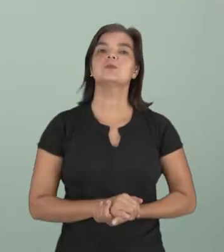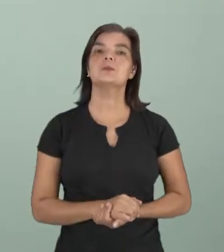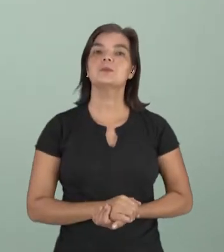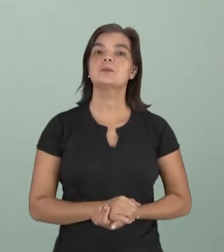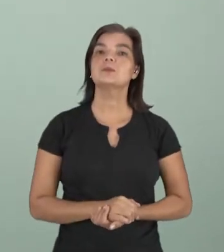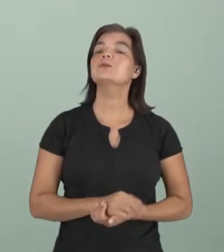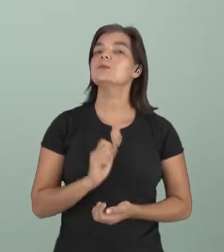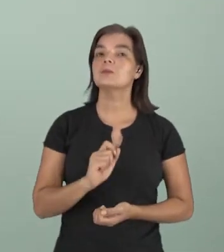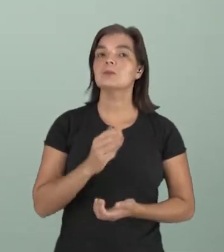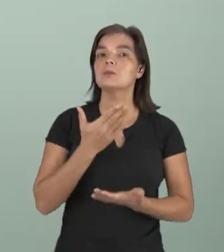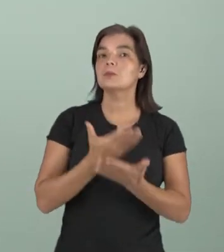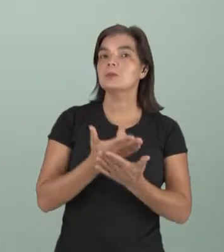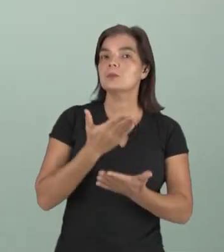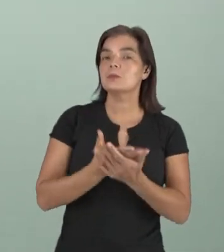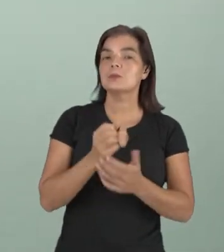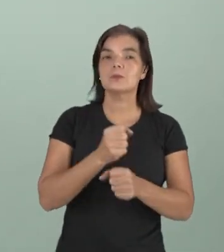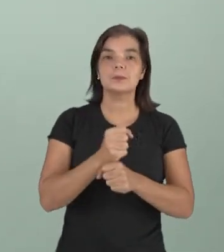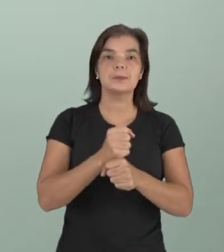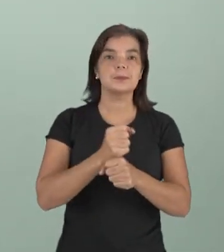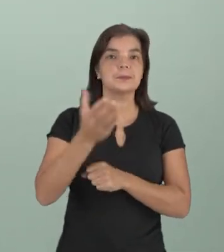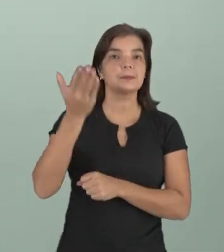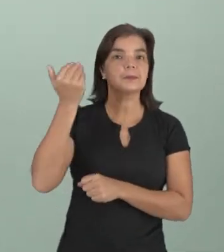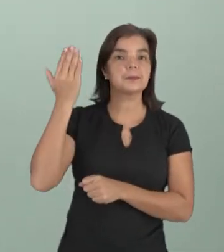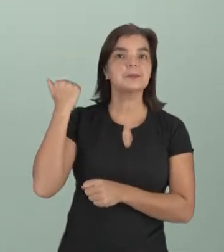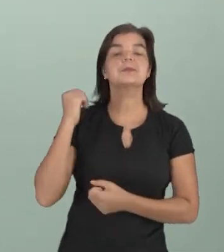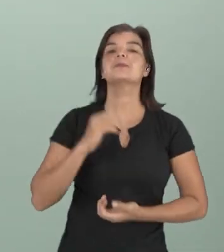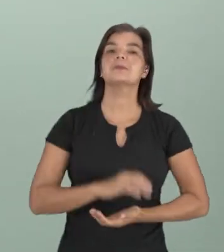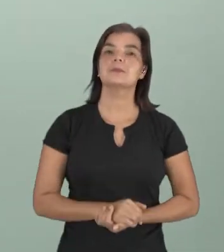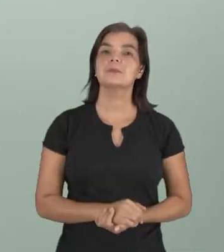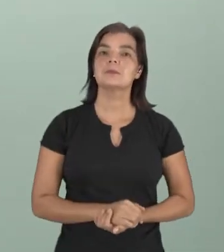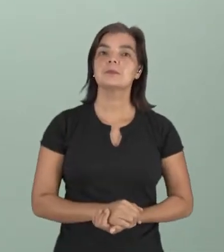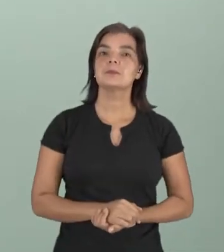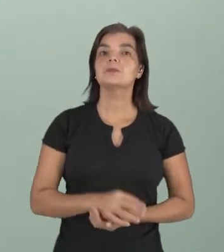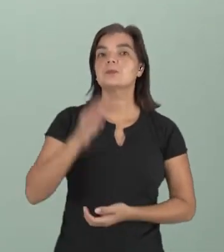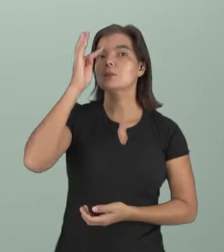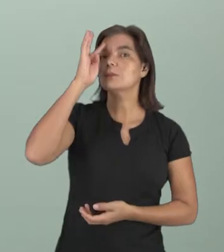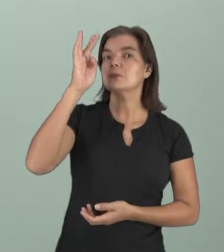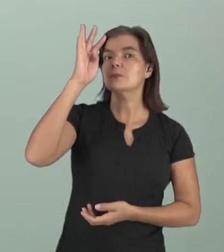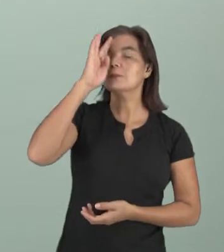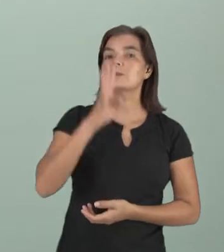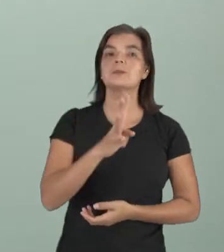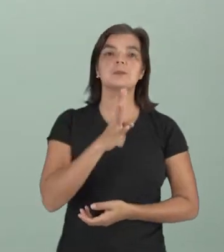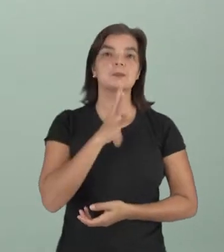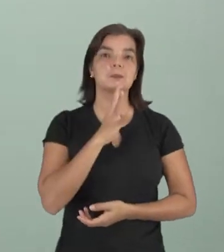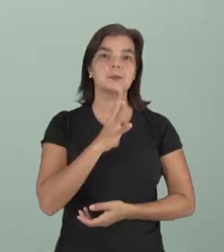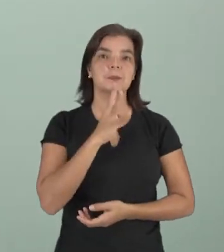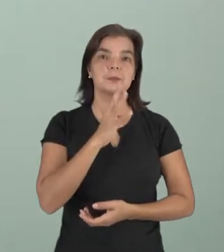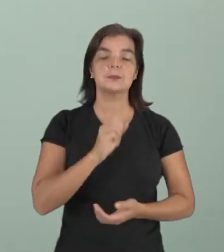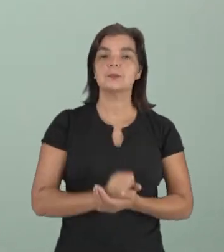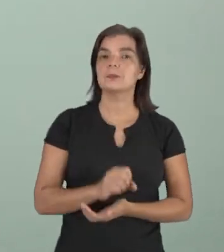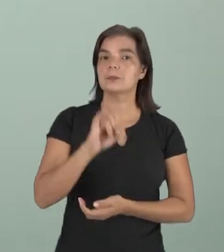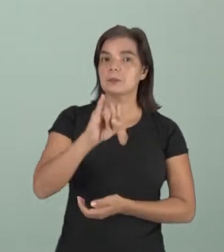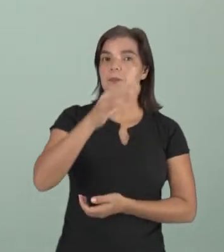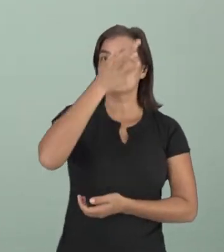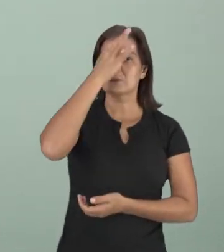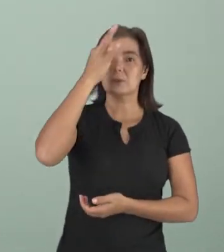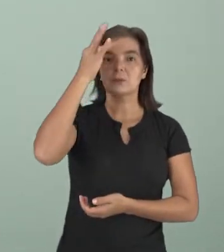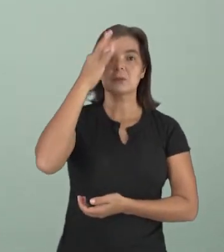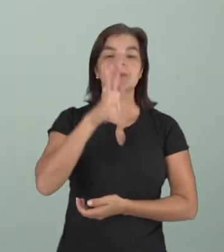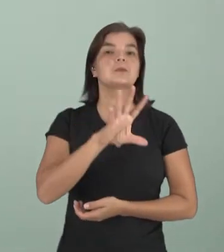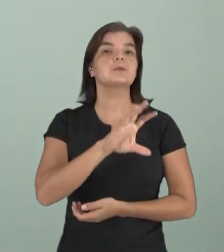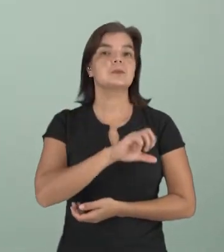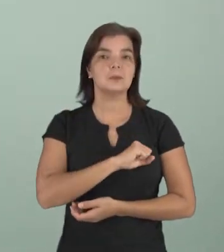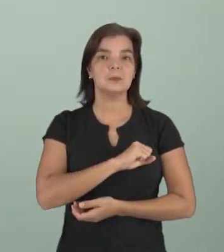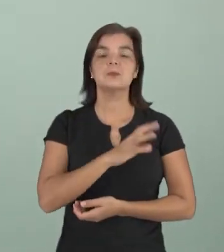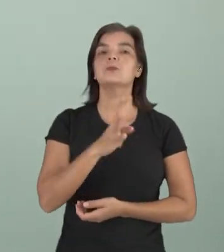e retomando o que nós estávamos estudando no ano passado, que é a teoria do conhecimento. Se filosofia é amor